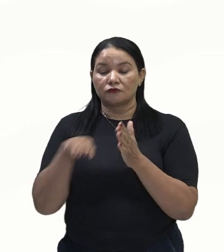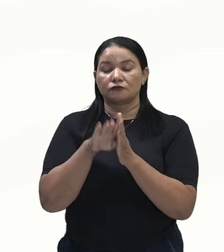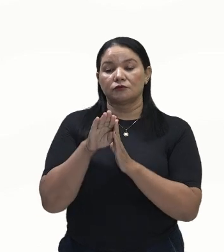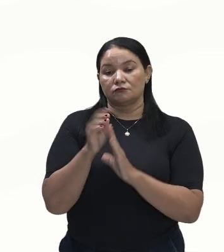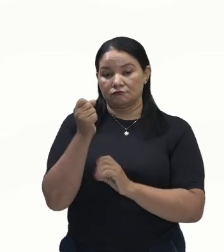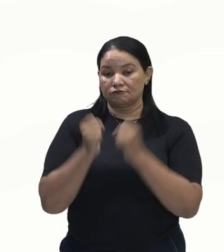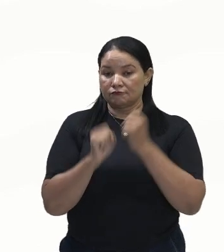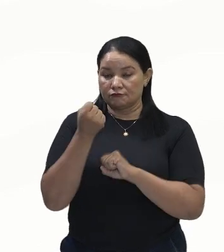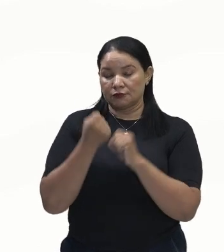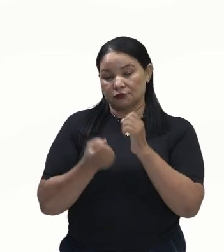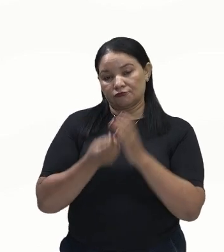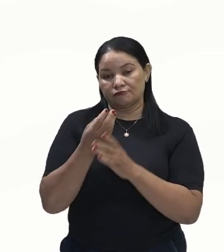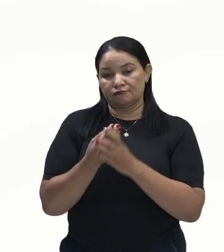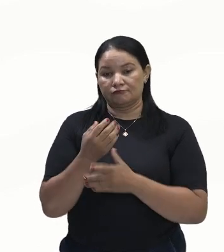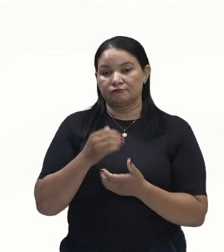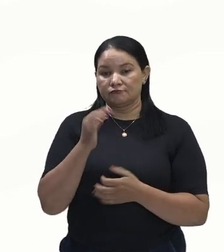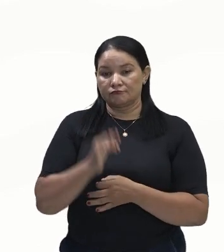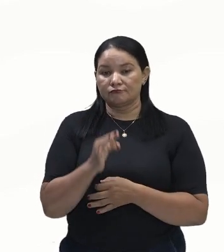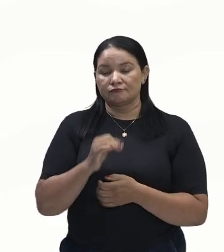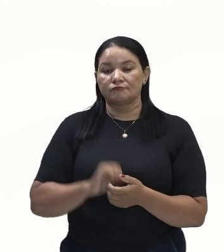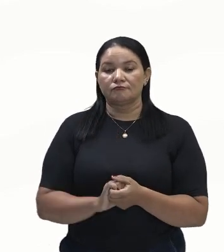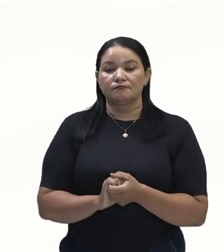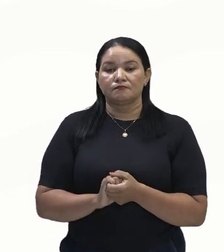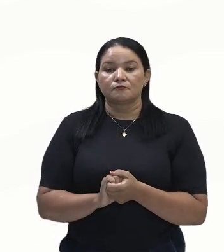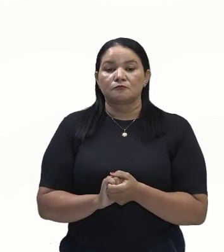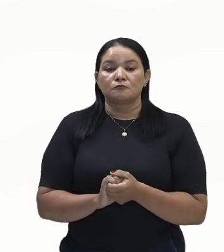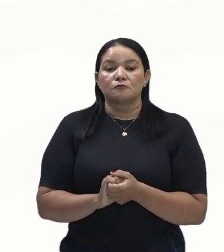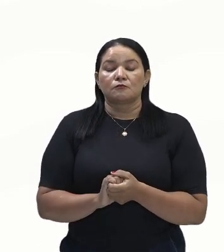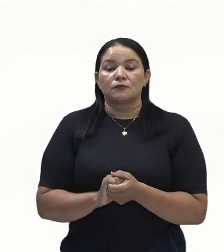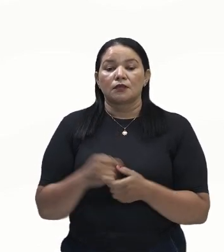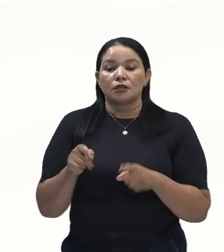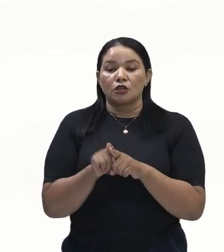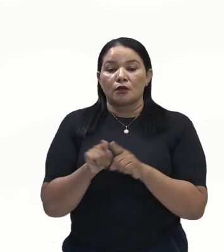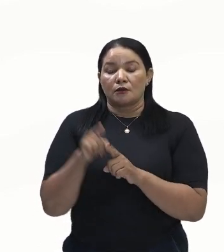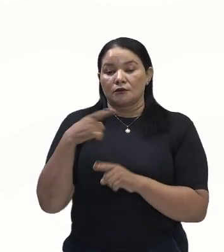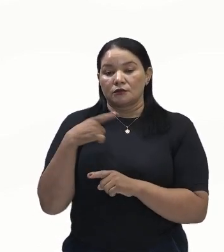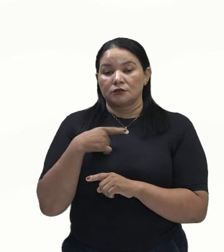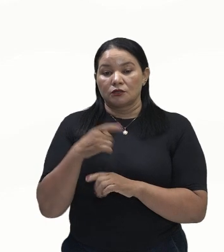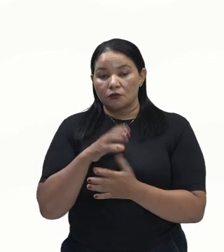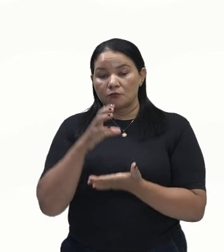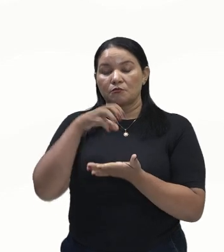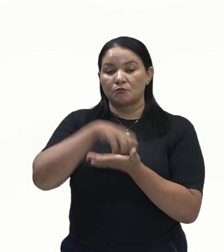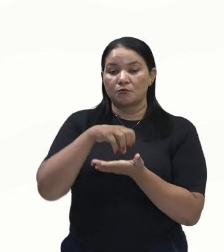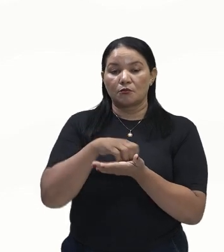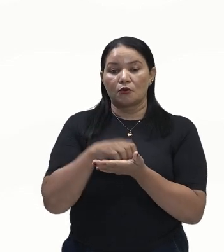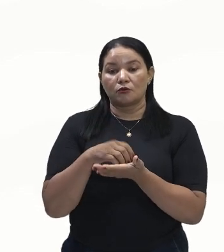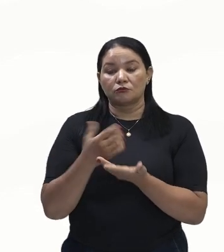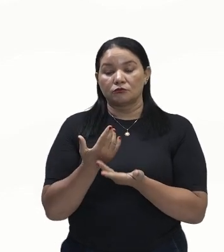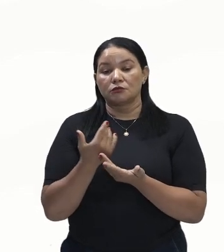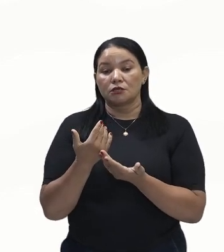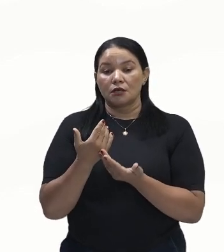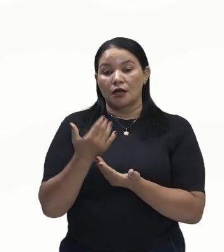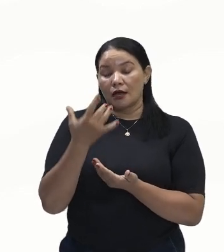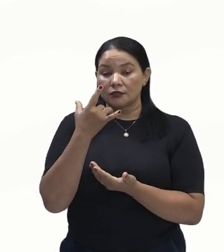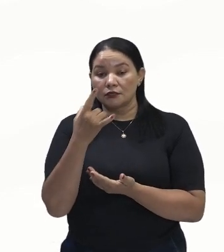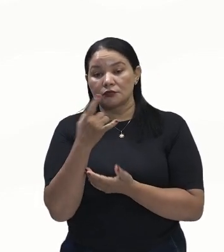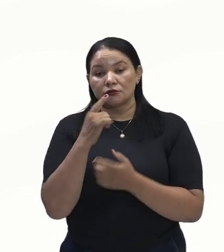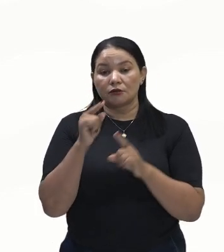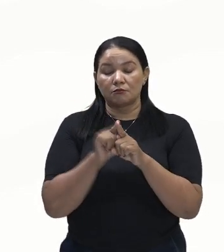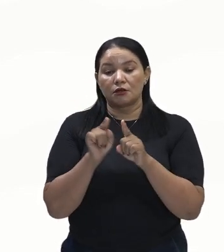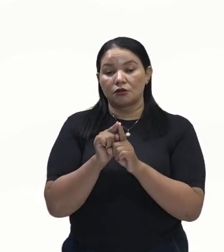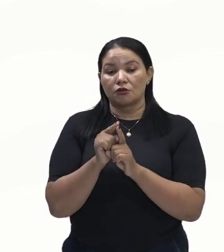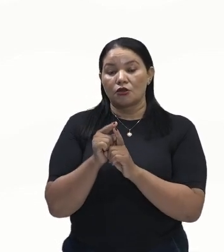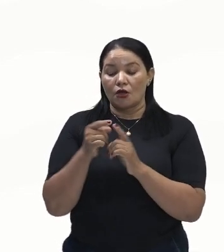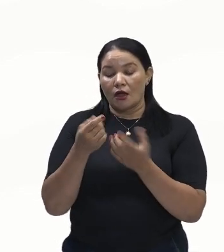certo? Continuando. Temos aí o polo de atração de investimentos e setores